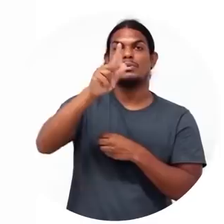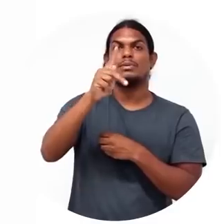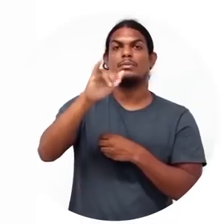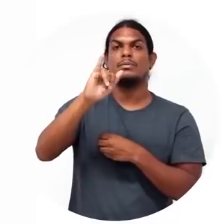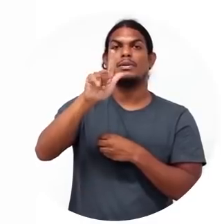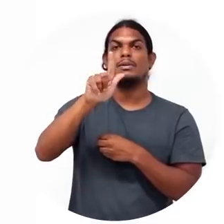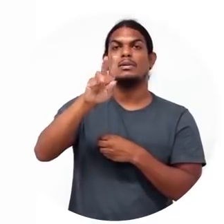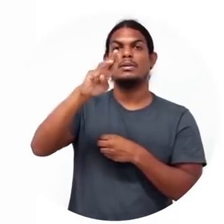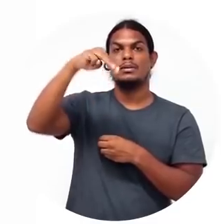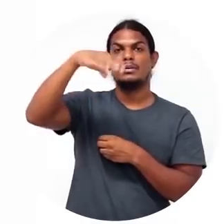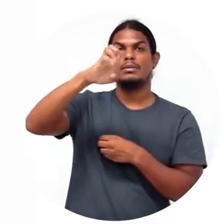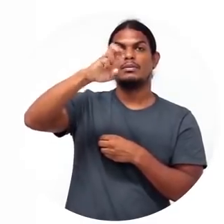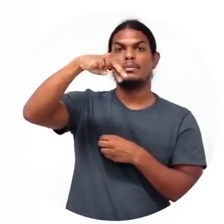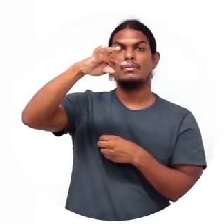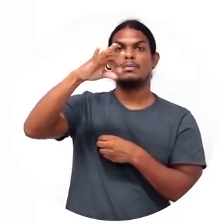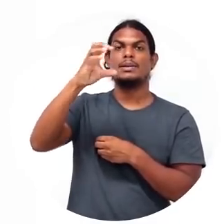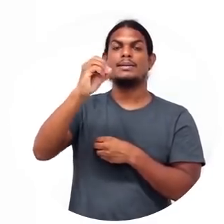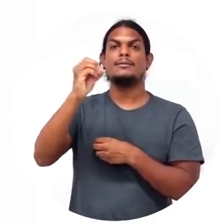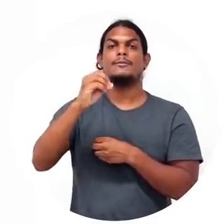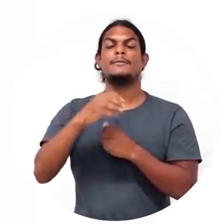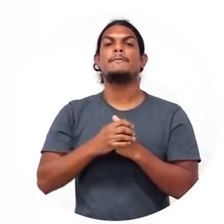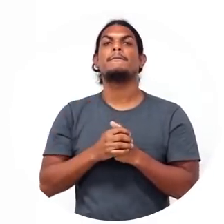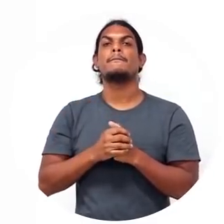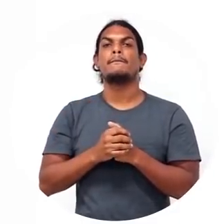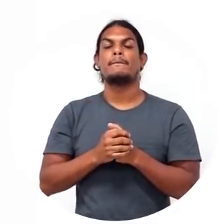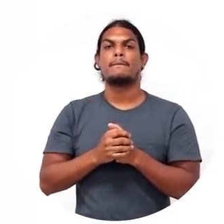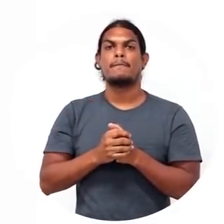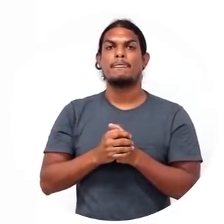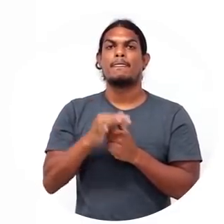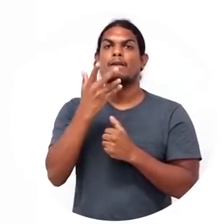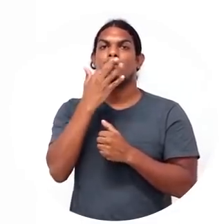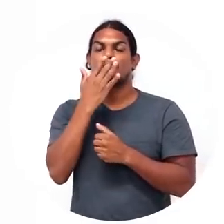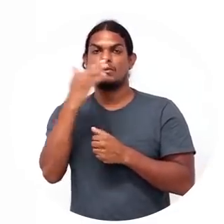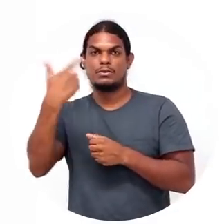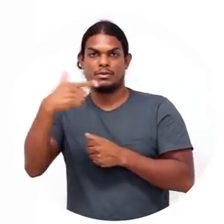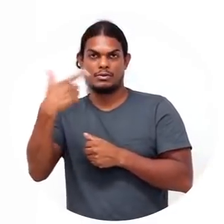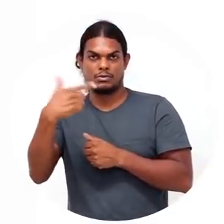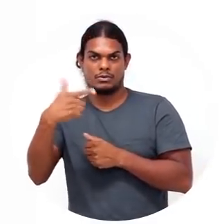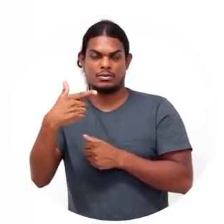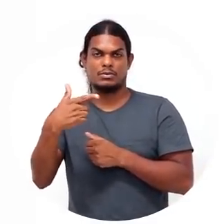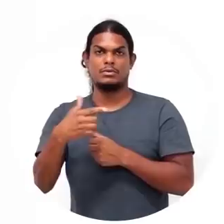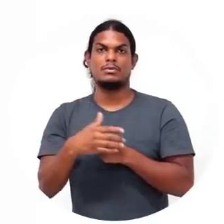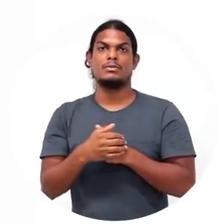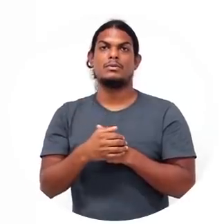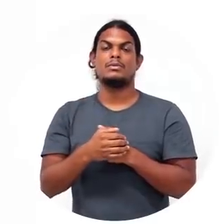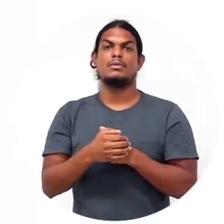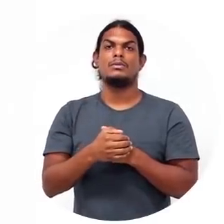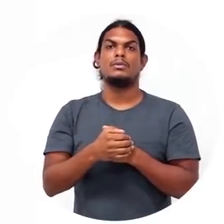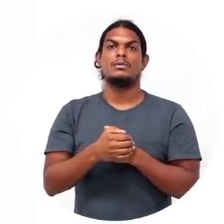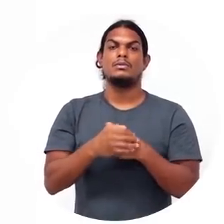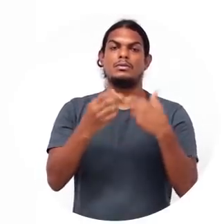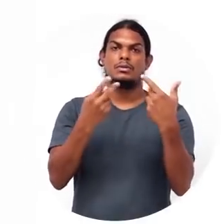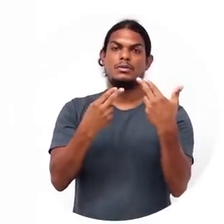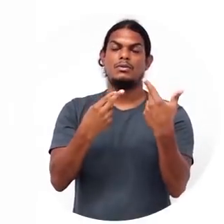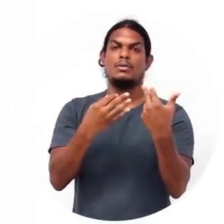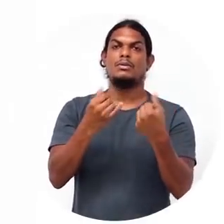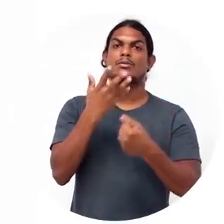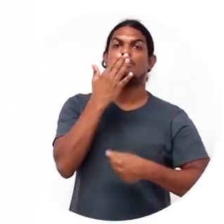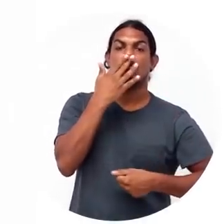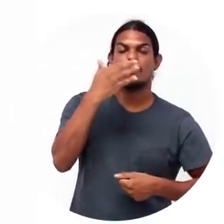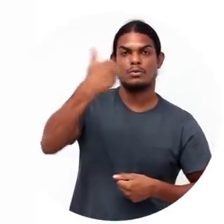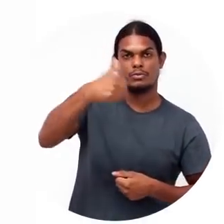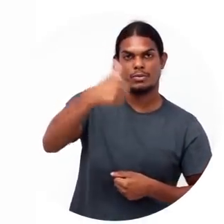cor-pigmento. E vice-versa. As cores secundárias do grupo cores-pigmentos são as minhas